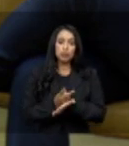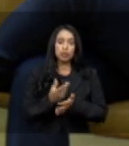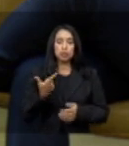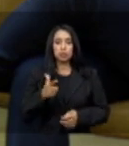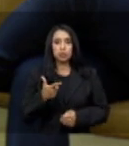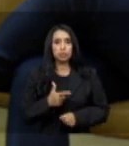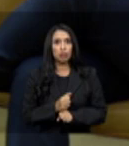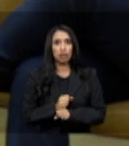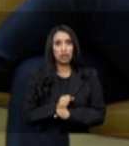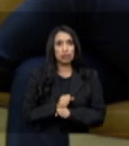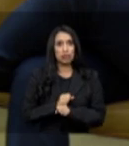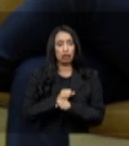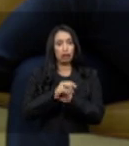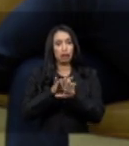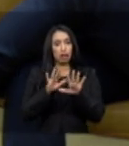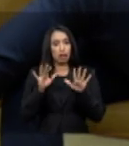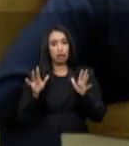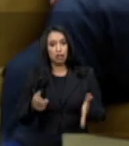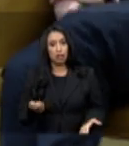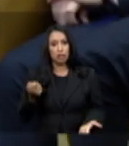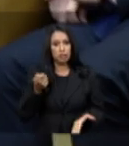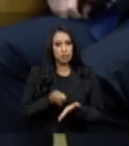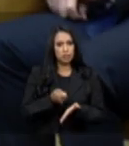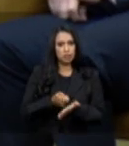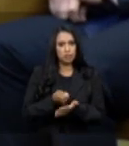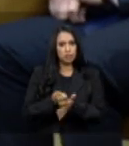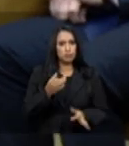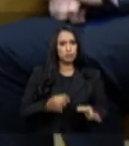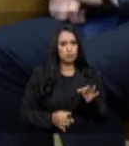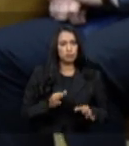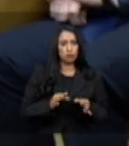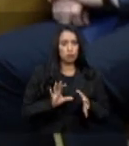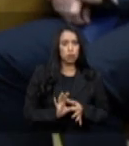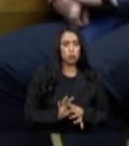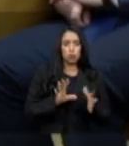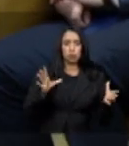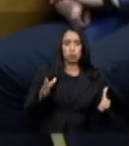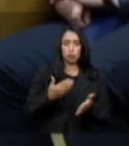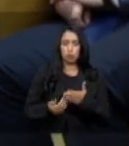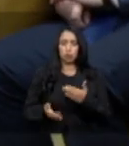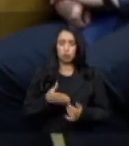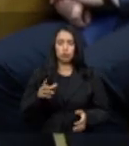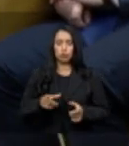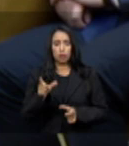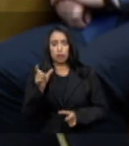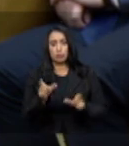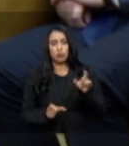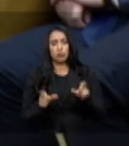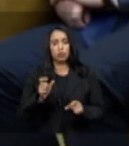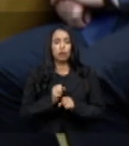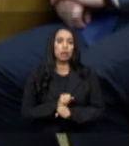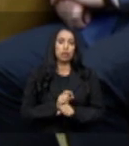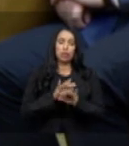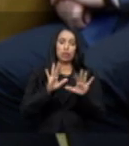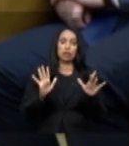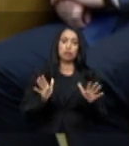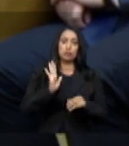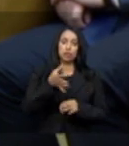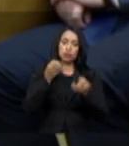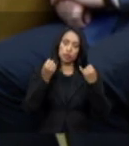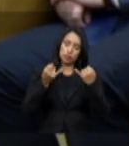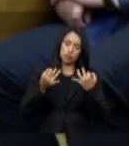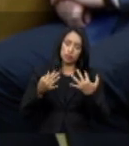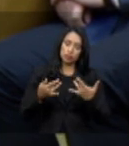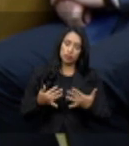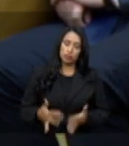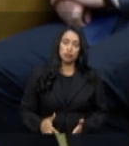não haja uma claramente não ah não haja uma determinação de funcional específica de soltura de quem quer que seja como muito claramente colocou a vossa